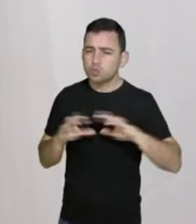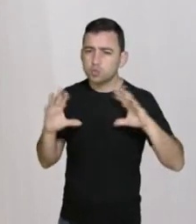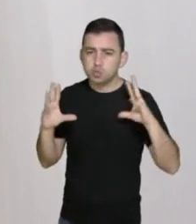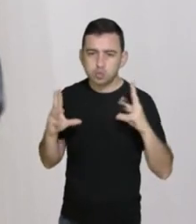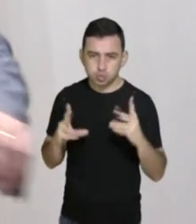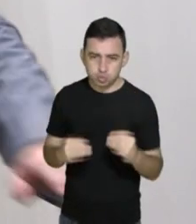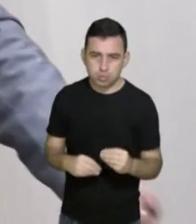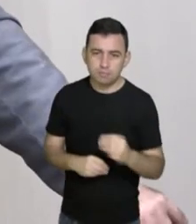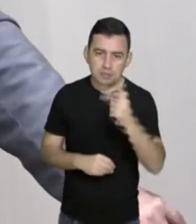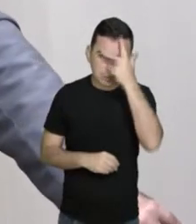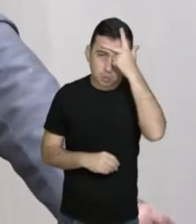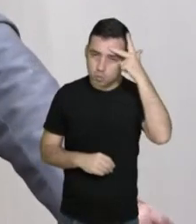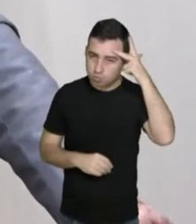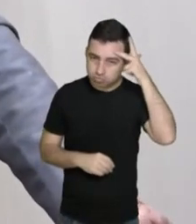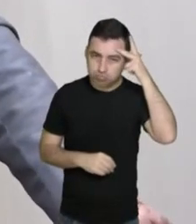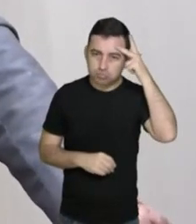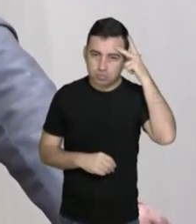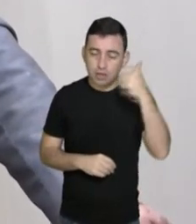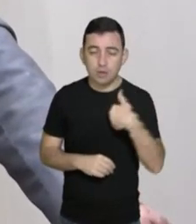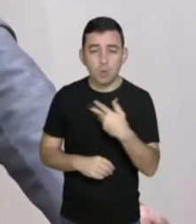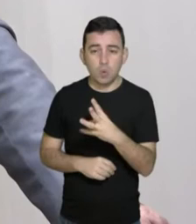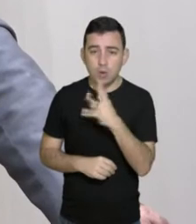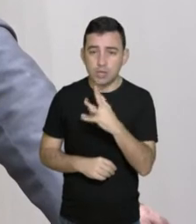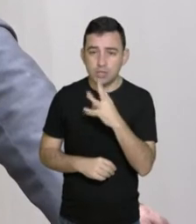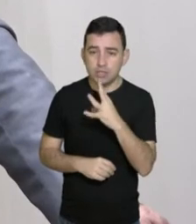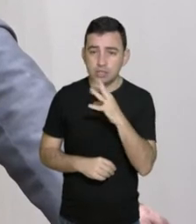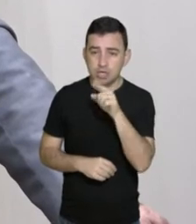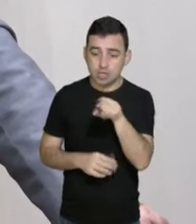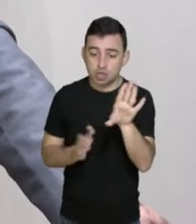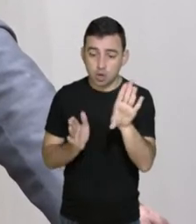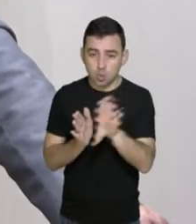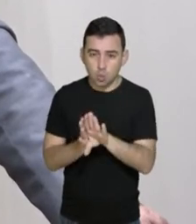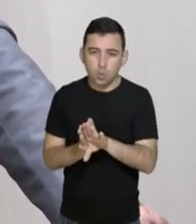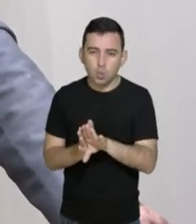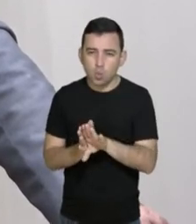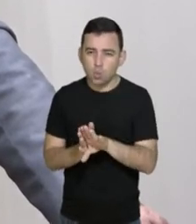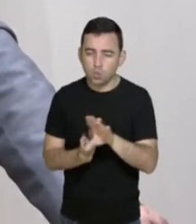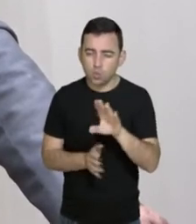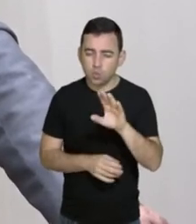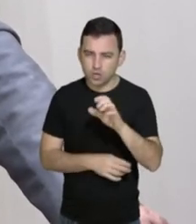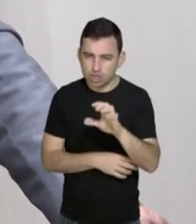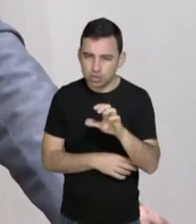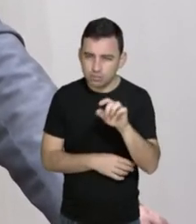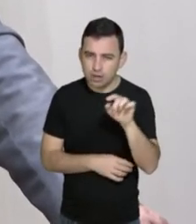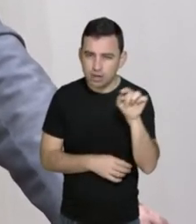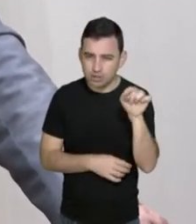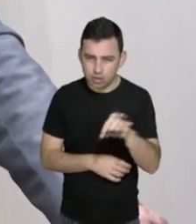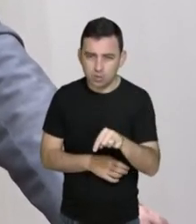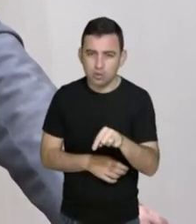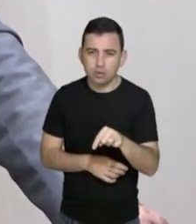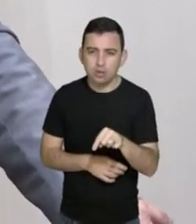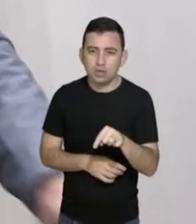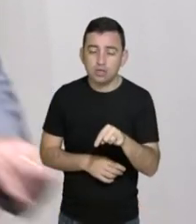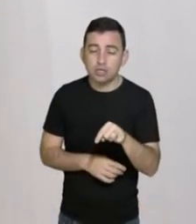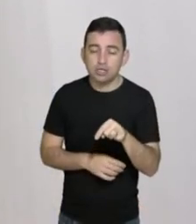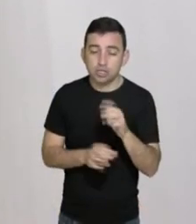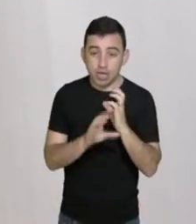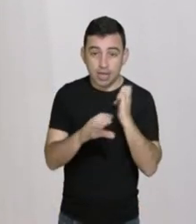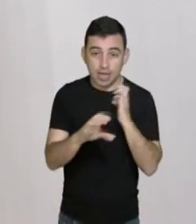com todas as pessoas. Eu que eu conheci quando chegou de Curitiba, recém-formado engenheiro